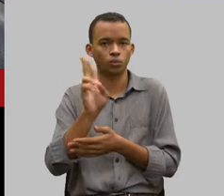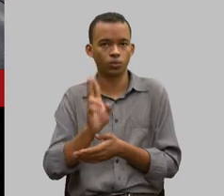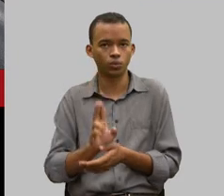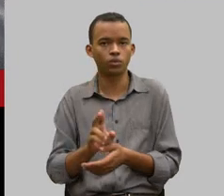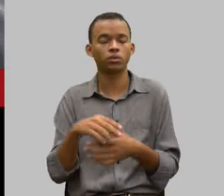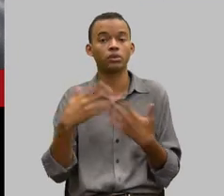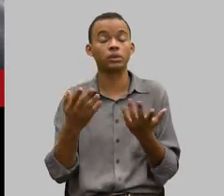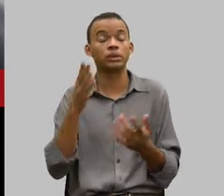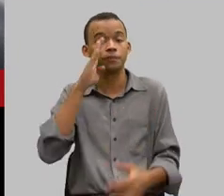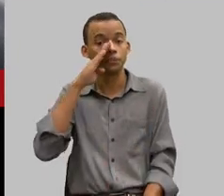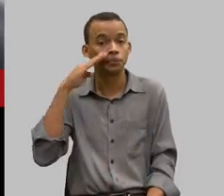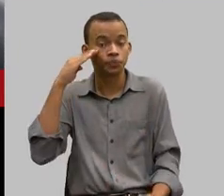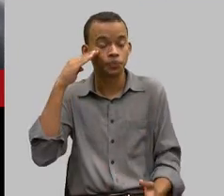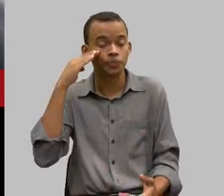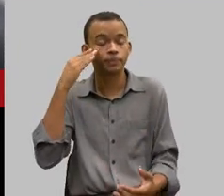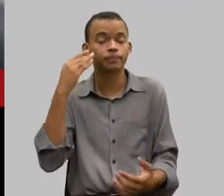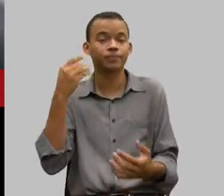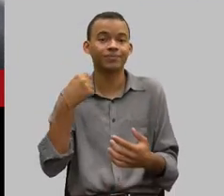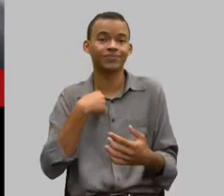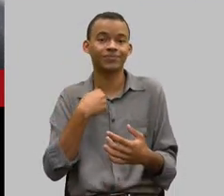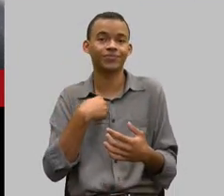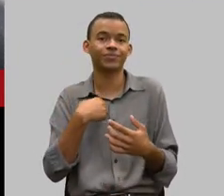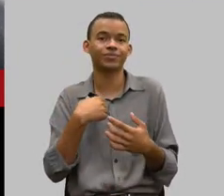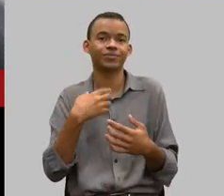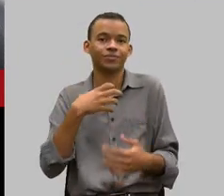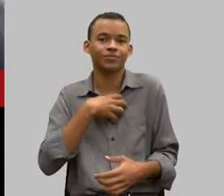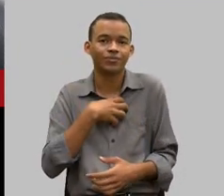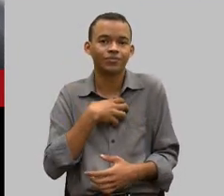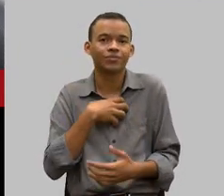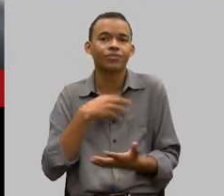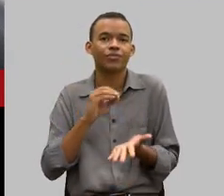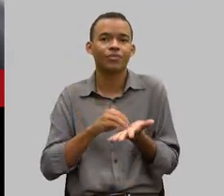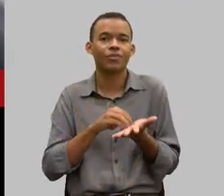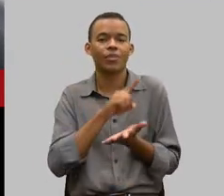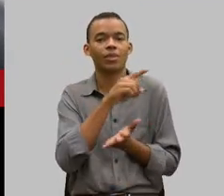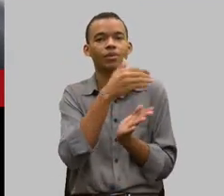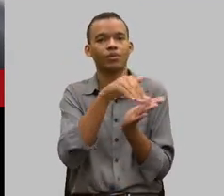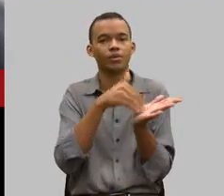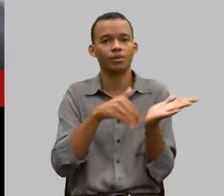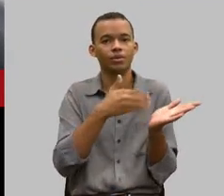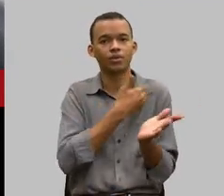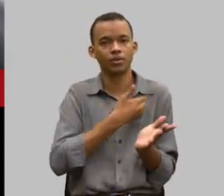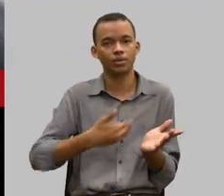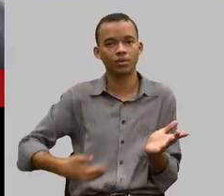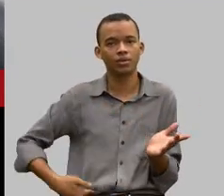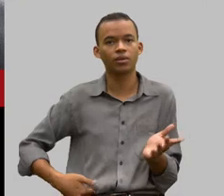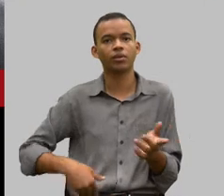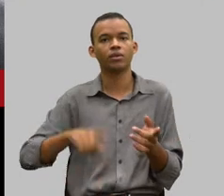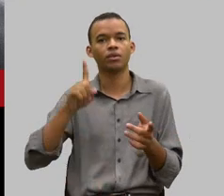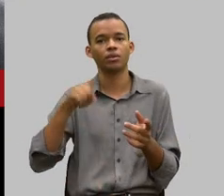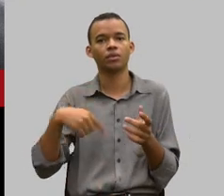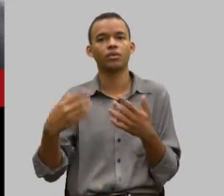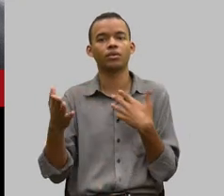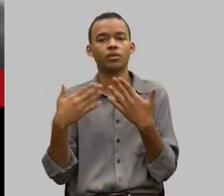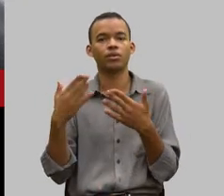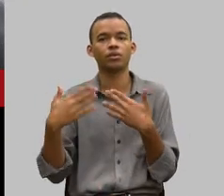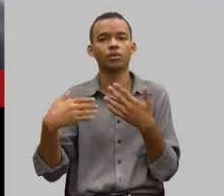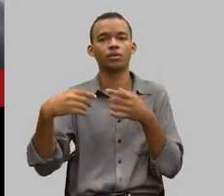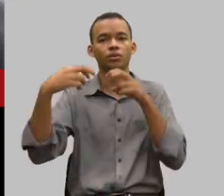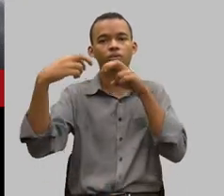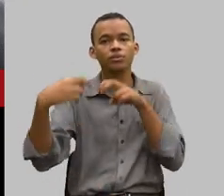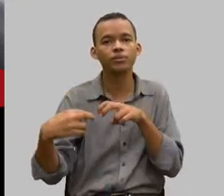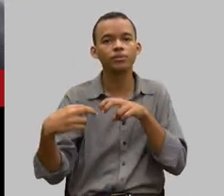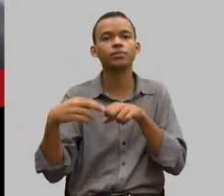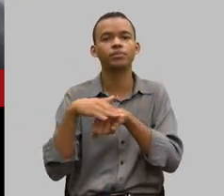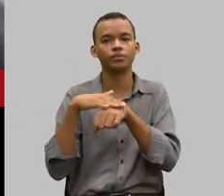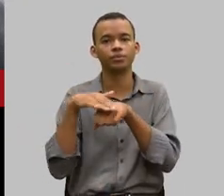Beatriz uma das coisas que eu mais sinto falta lá na secretaria de governo é ter a oportunidade de debater com vossa excelência de verdade porque é